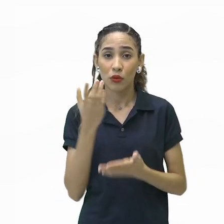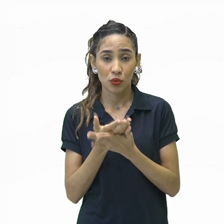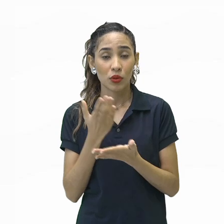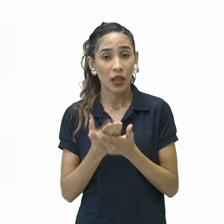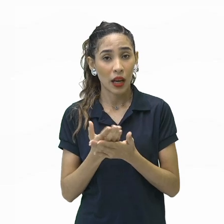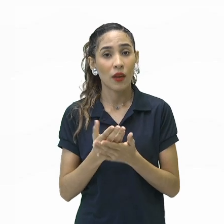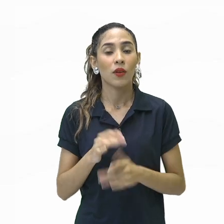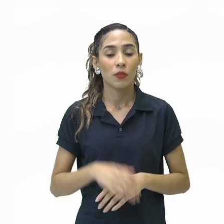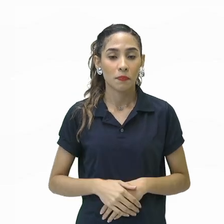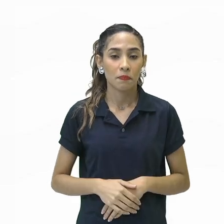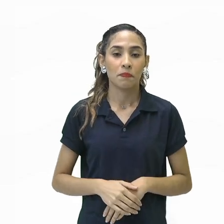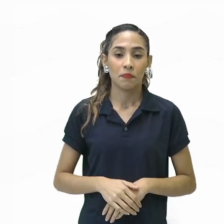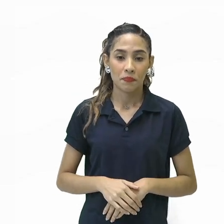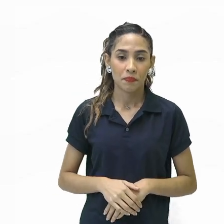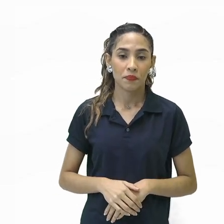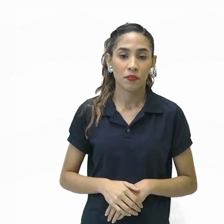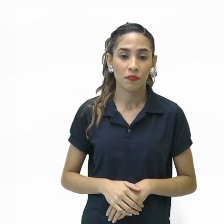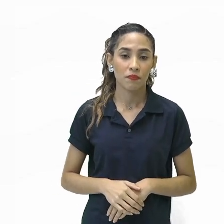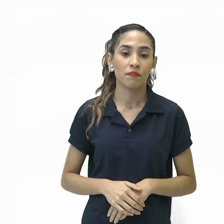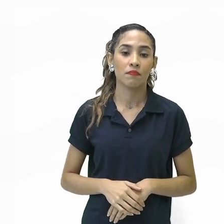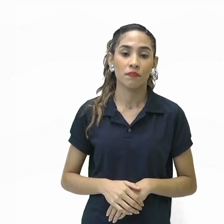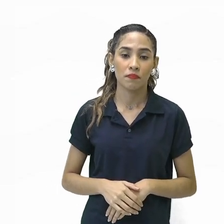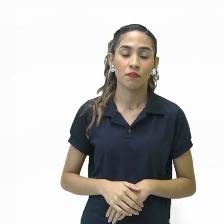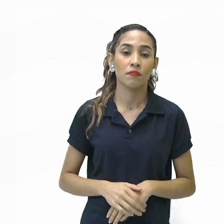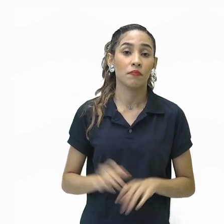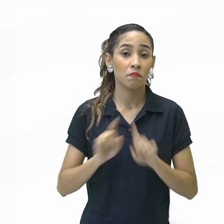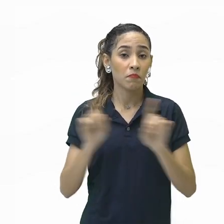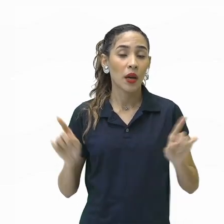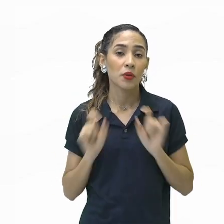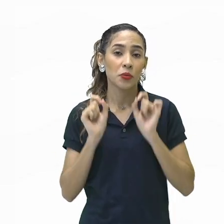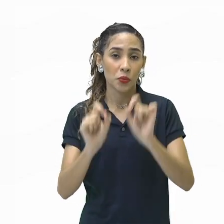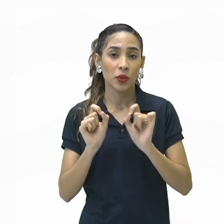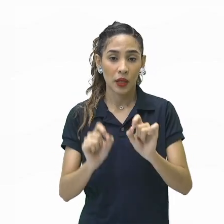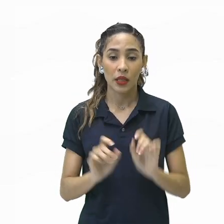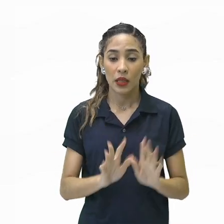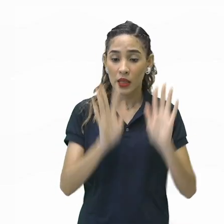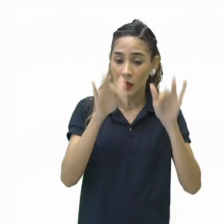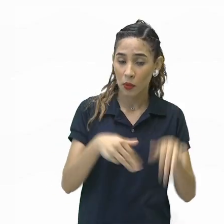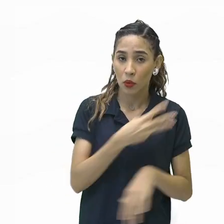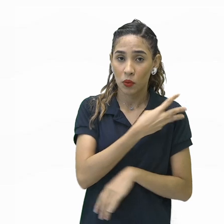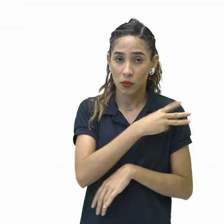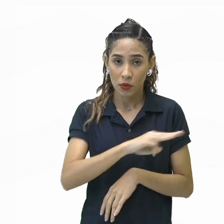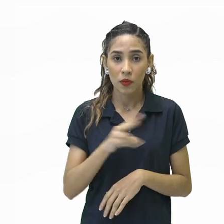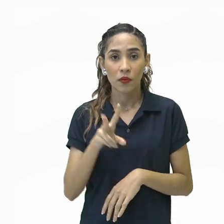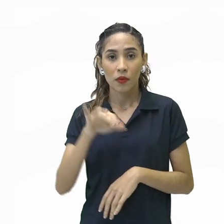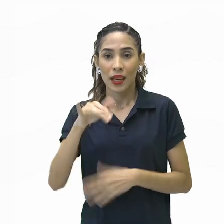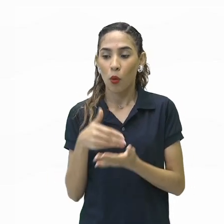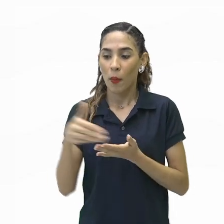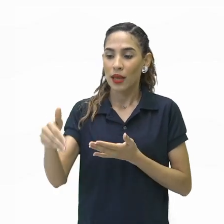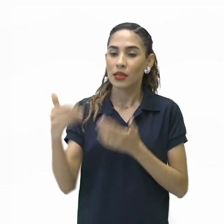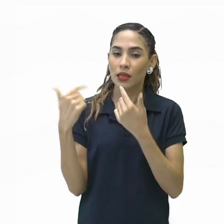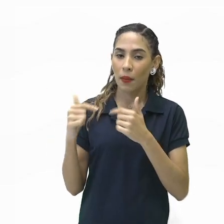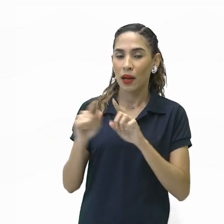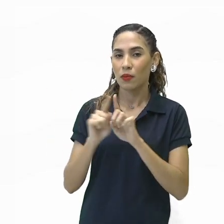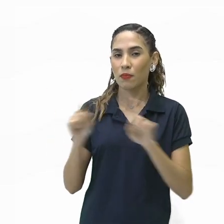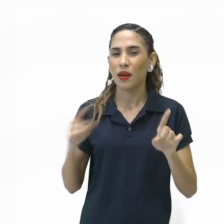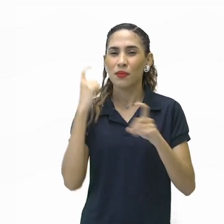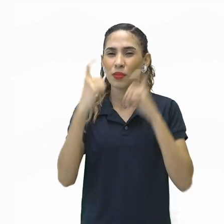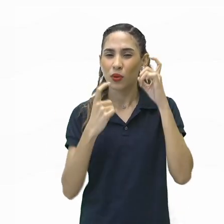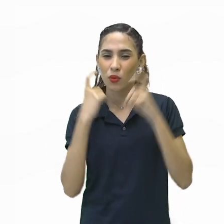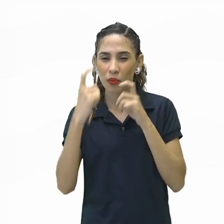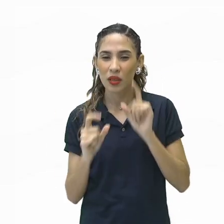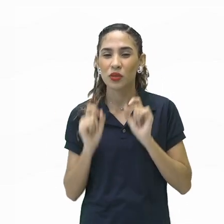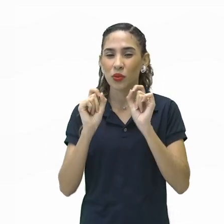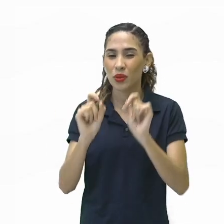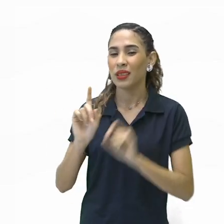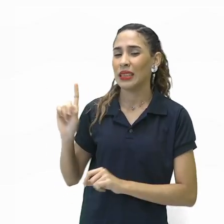que existe, né, gente que não segue os estudos, mas terminou o ensino médio, já vai trabalhando. Mas tem um dado muito preocupante, que é exatamente esse